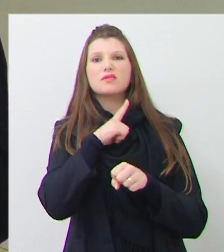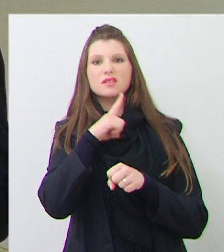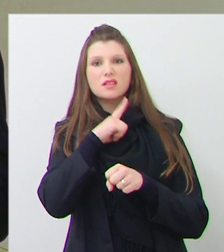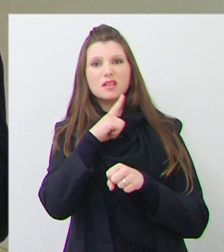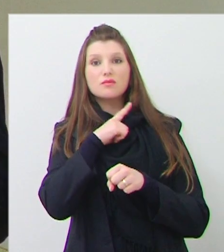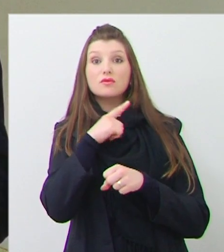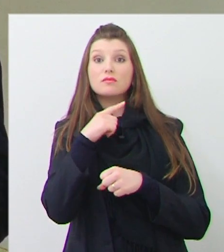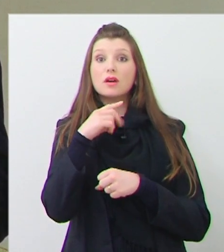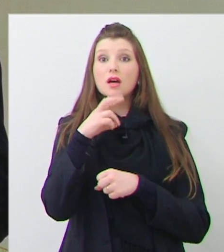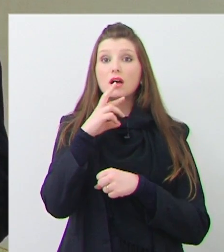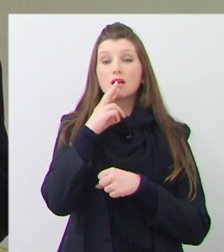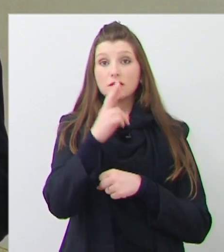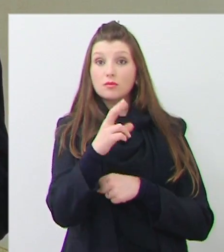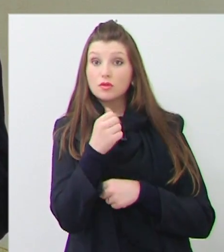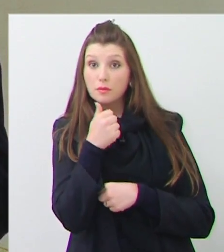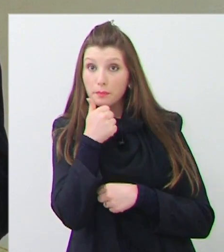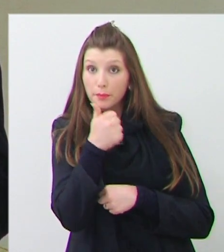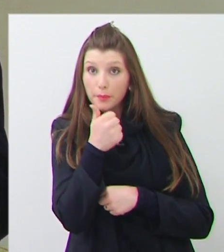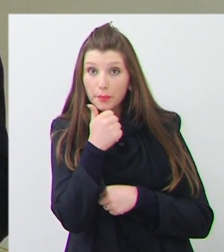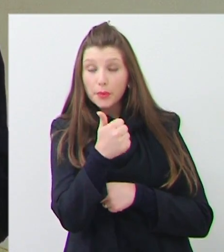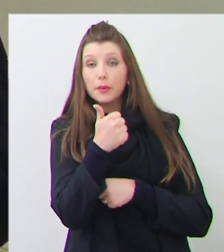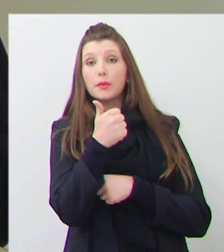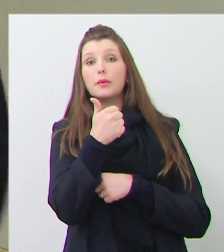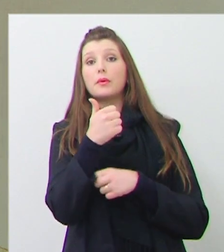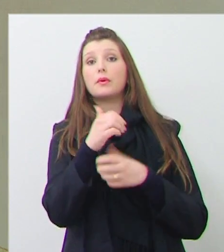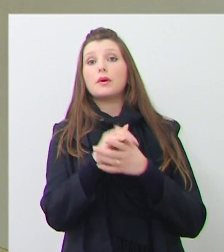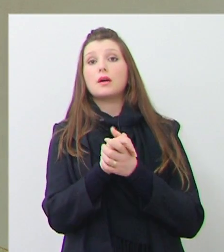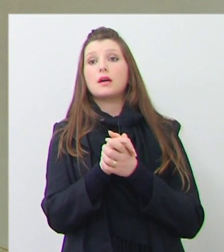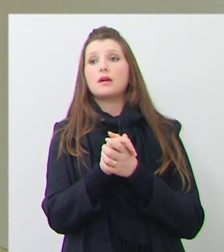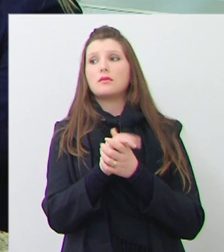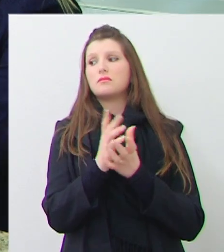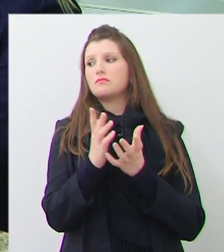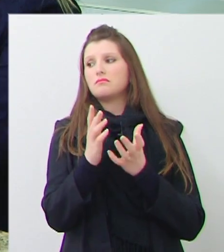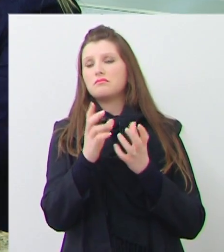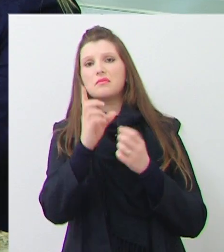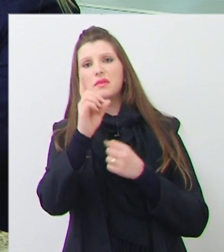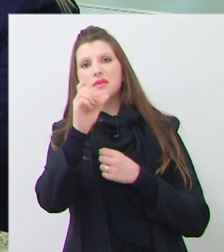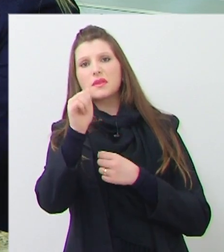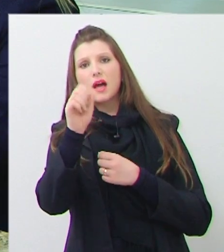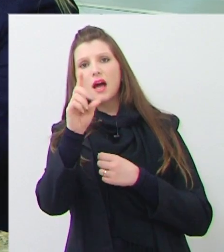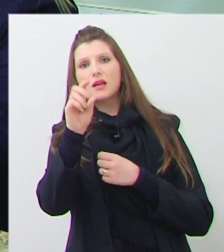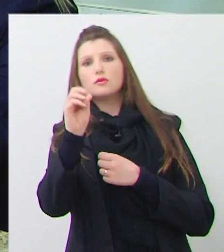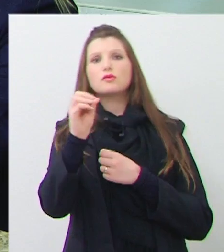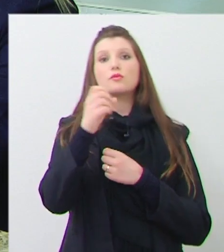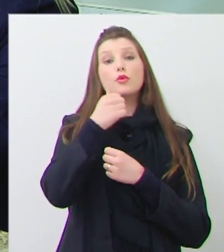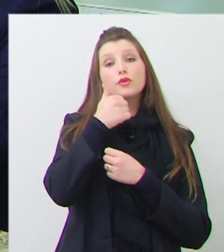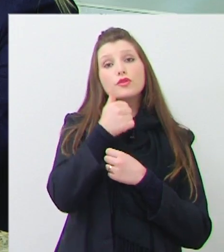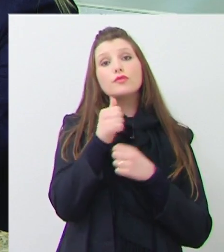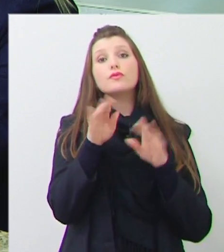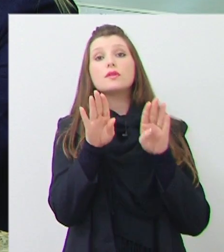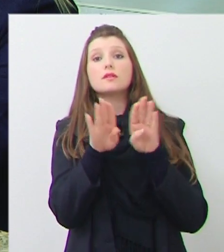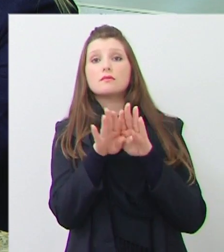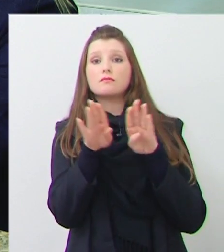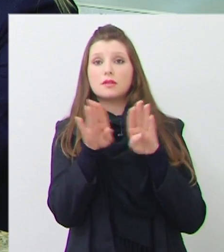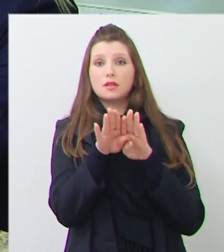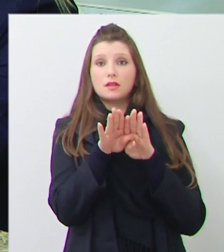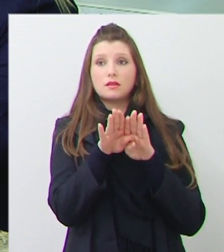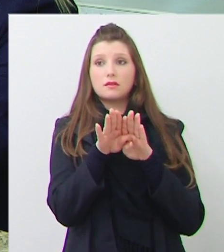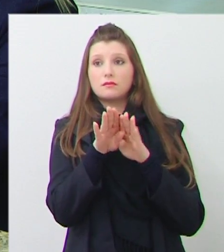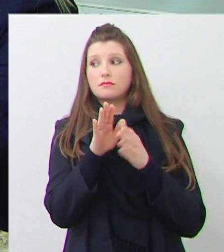uma resposta positiva, com fornecimento de dados positivo para que nós possamos